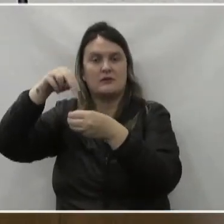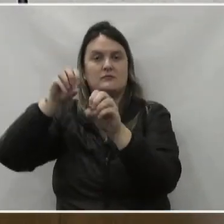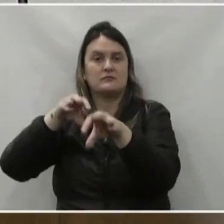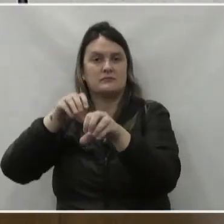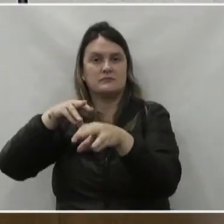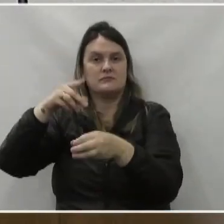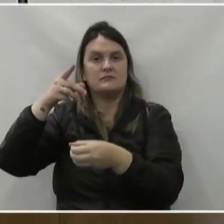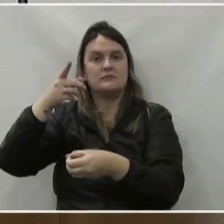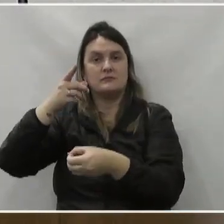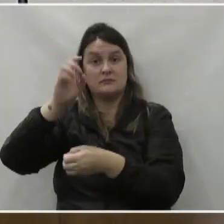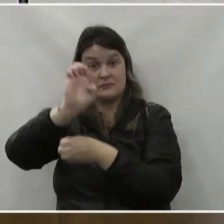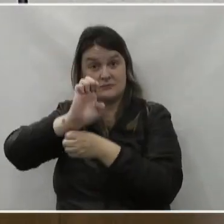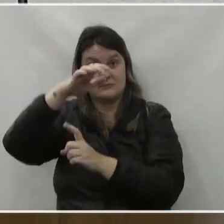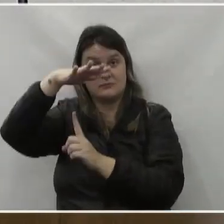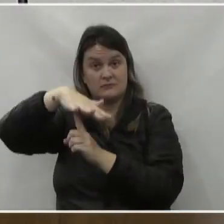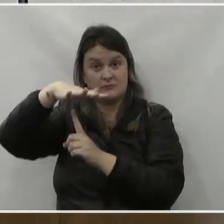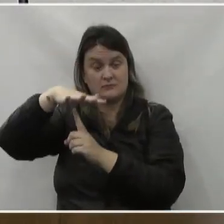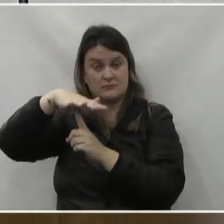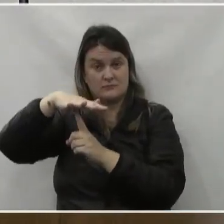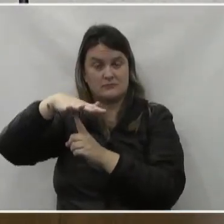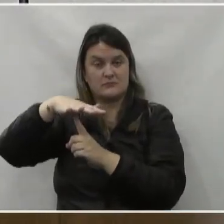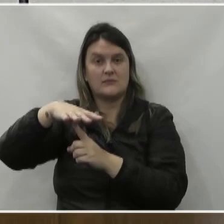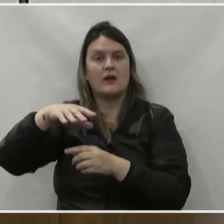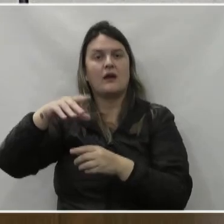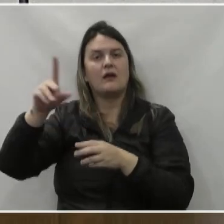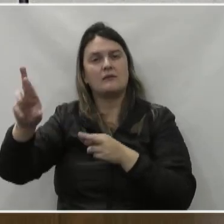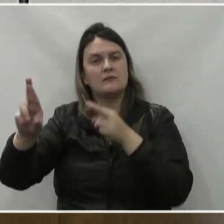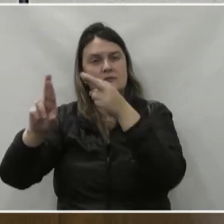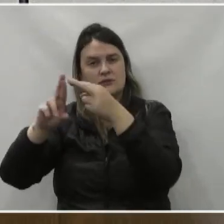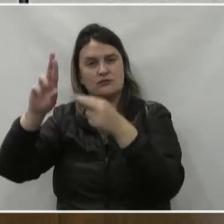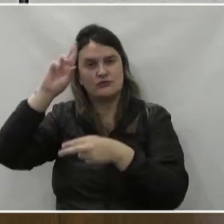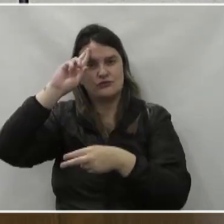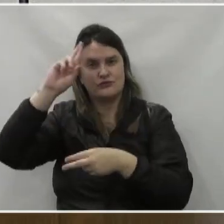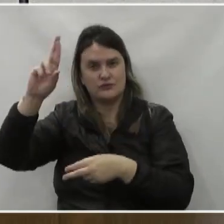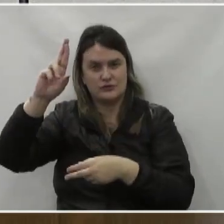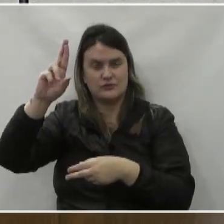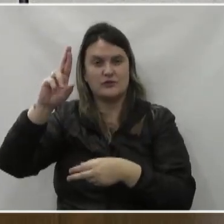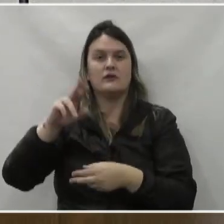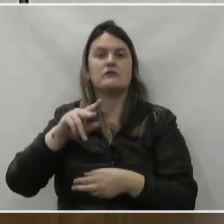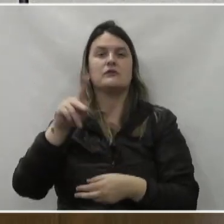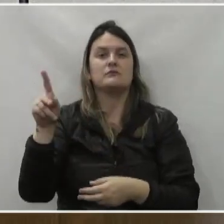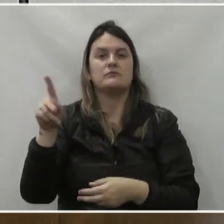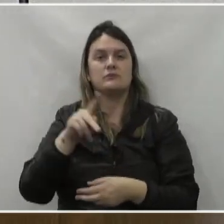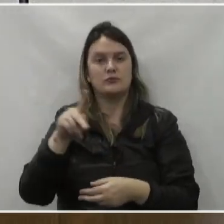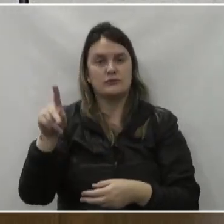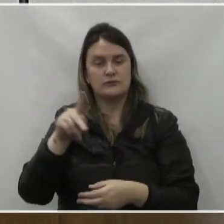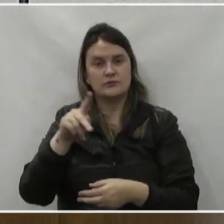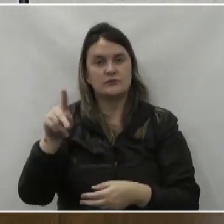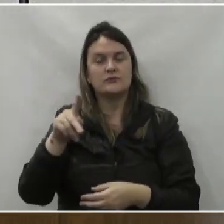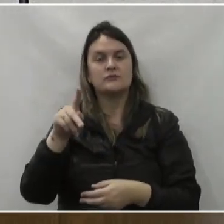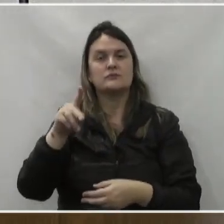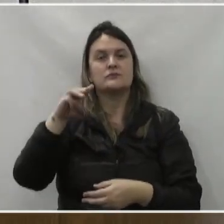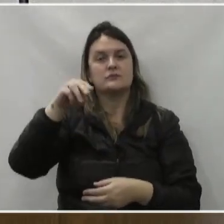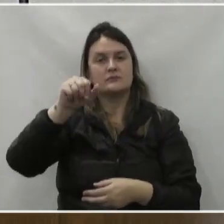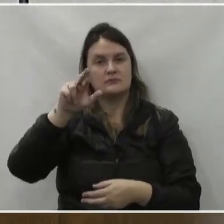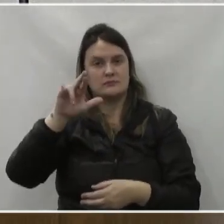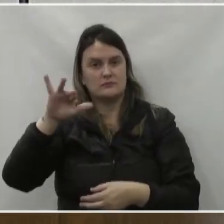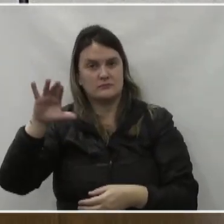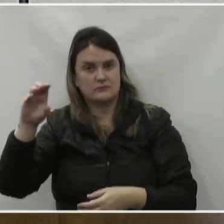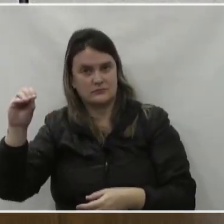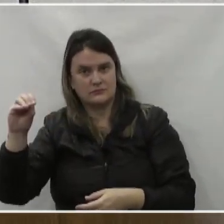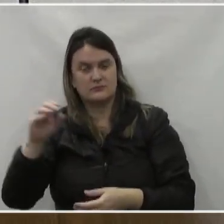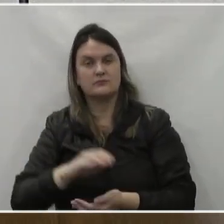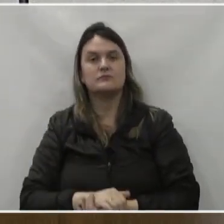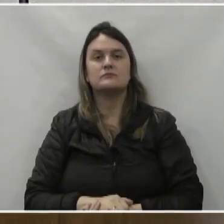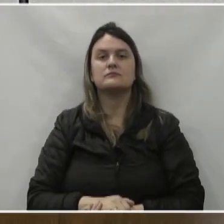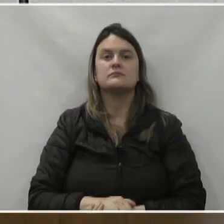de Educação, que neste ato representa o chefe do Núcleo Regional de Educação, ilustríssimo senhor Mário Francisco